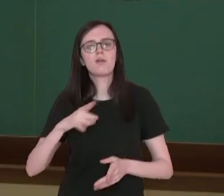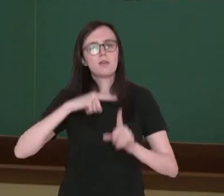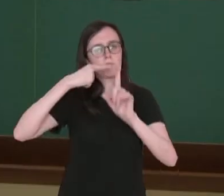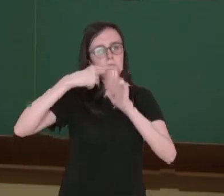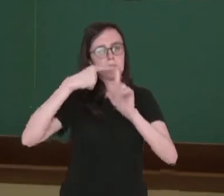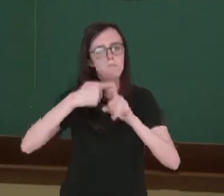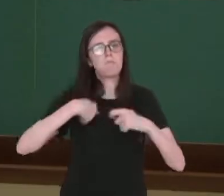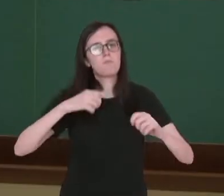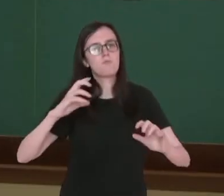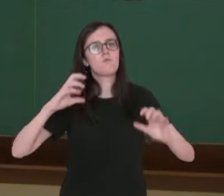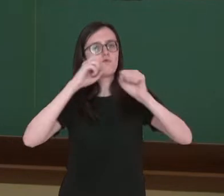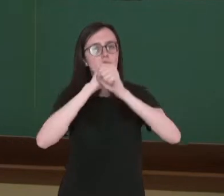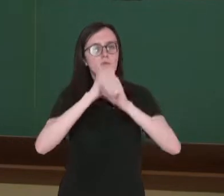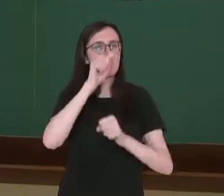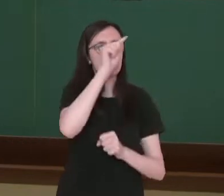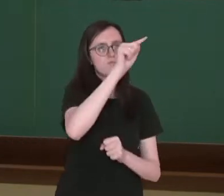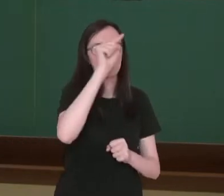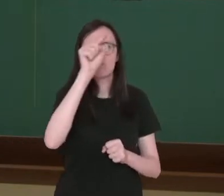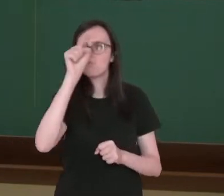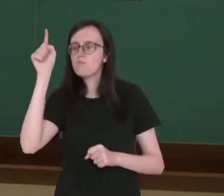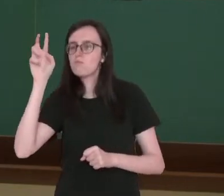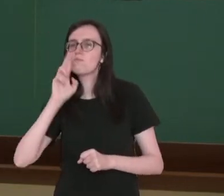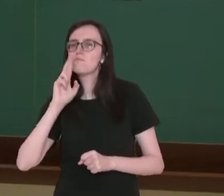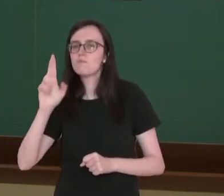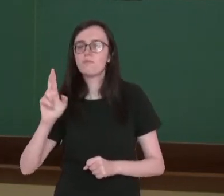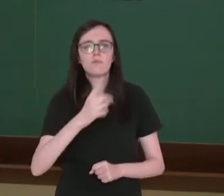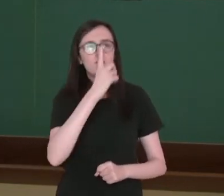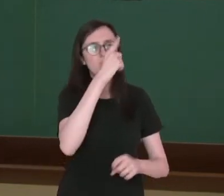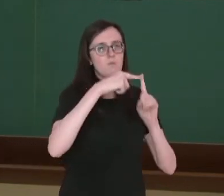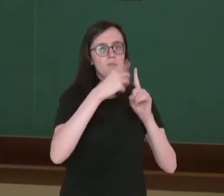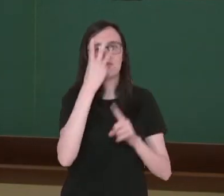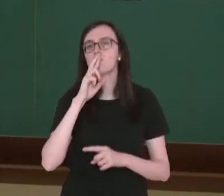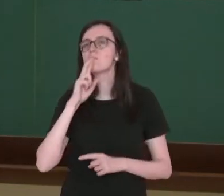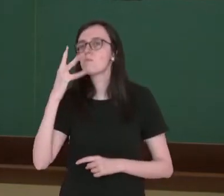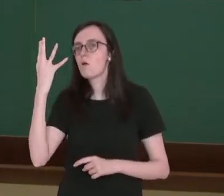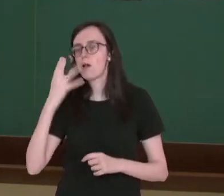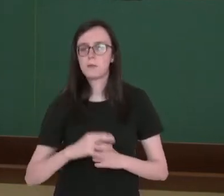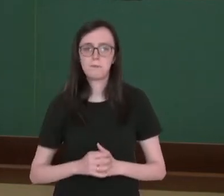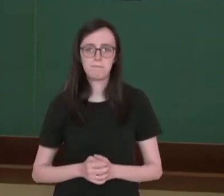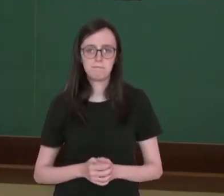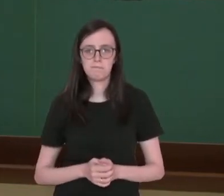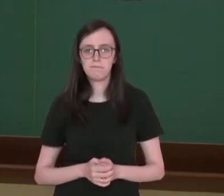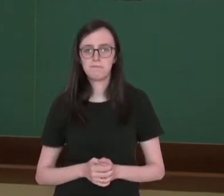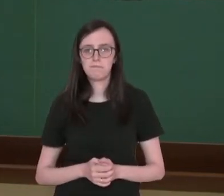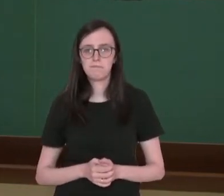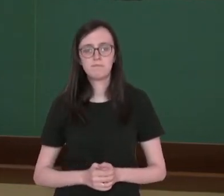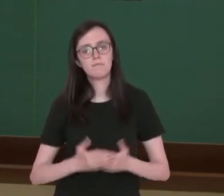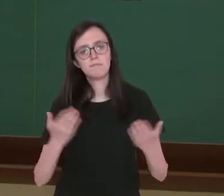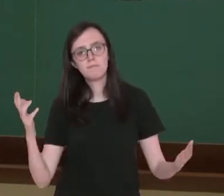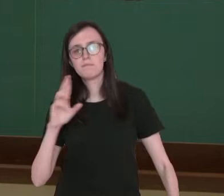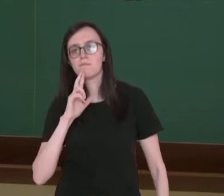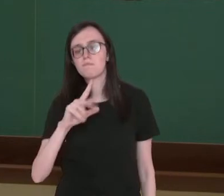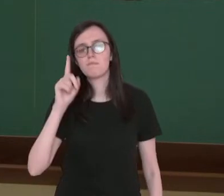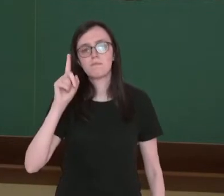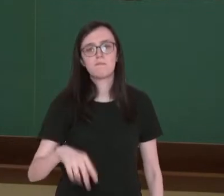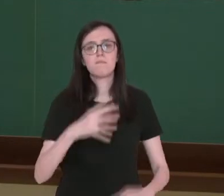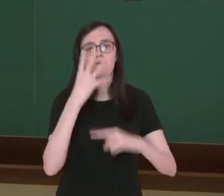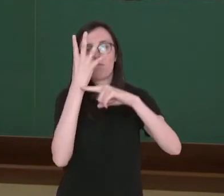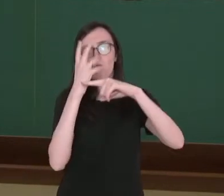vou somar os dois numeradores. 1 mais 3, 4. Portanto, o resultado deu